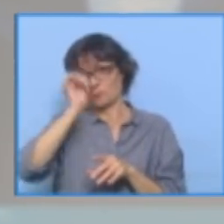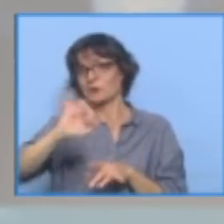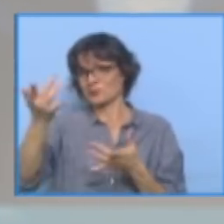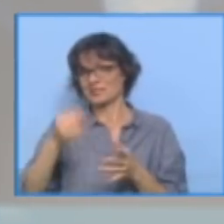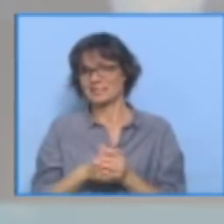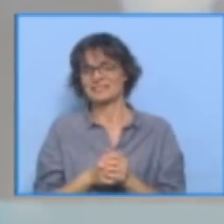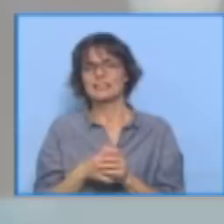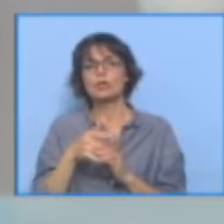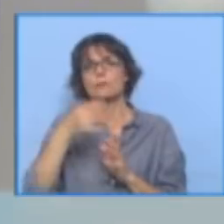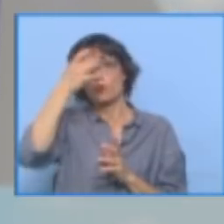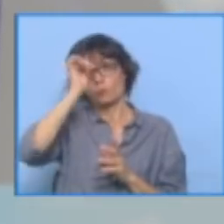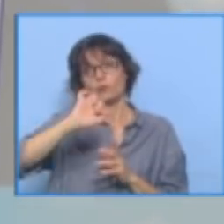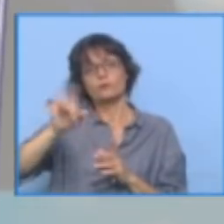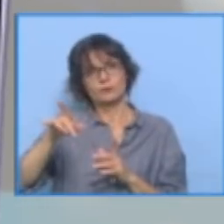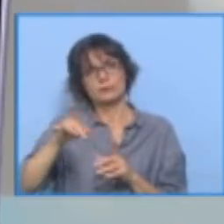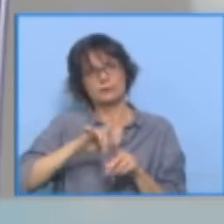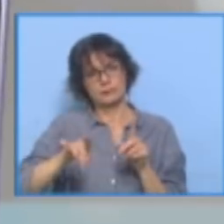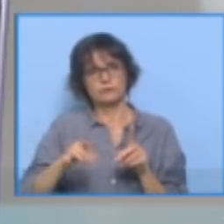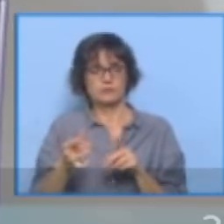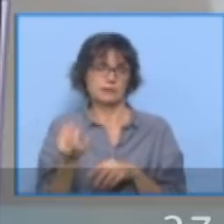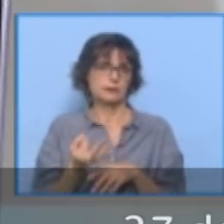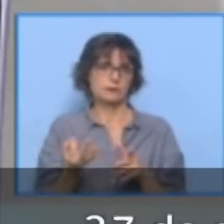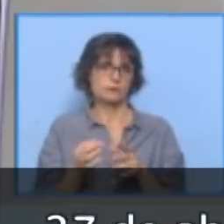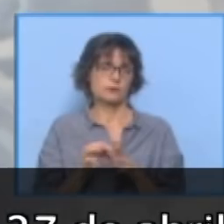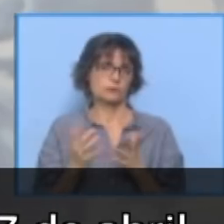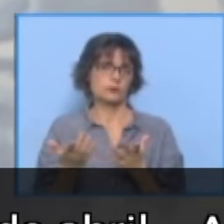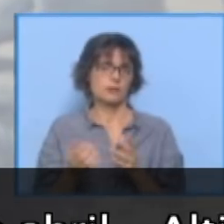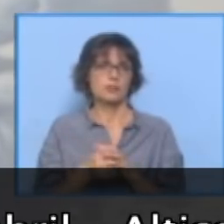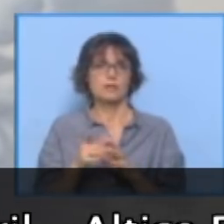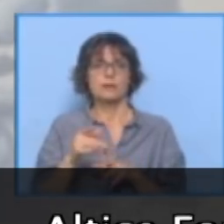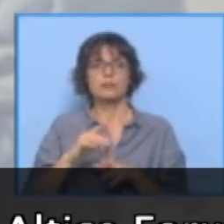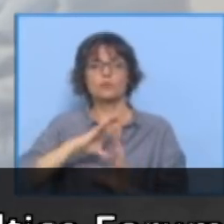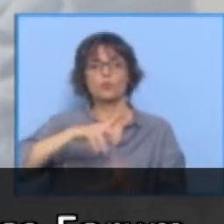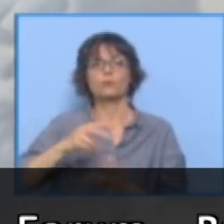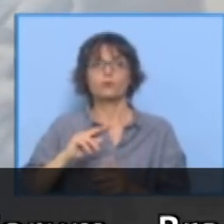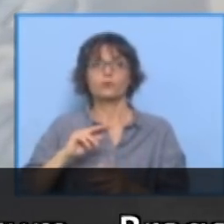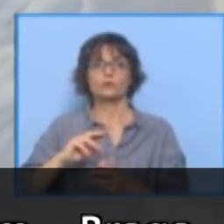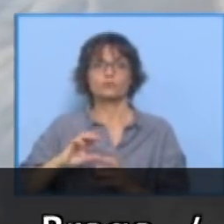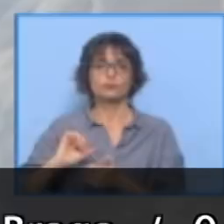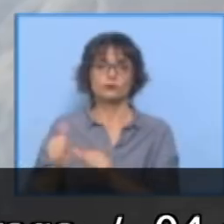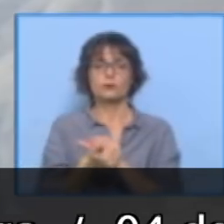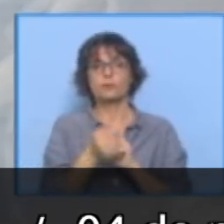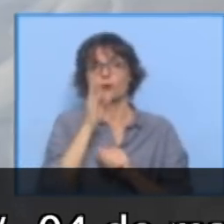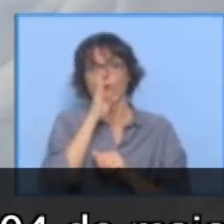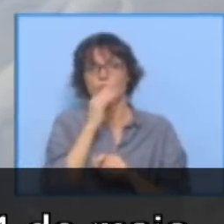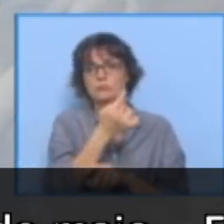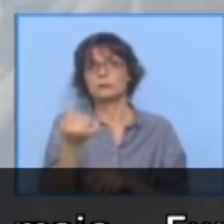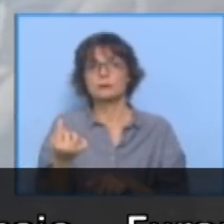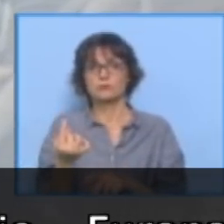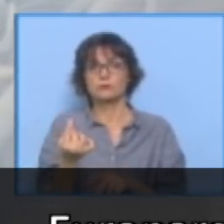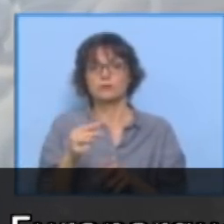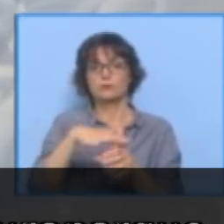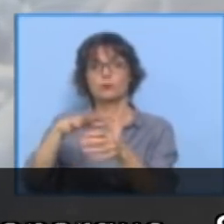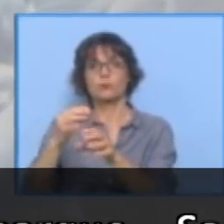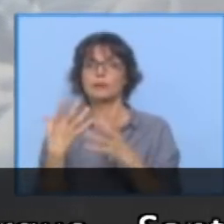Mas sim, é uma opinião diferente, se calhar, daquela que é mainstream. A transformação do mundo passa também por casos muito concretos, não é? Não são só cá